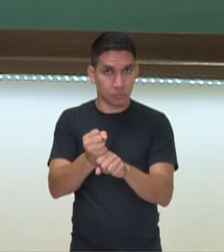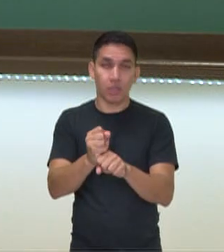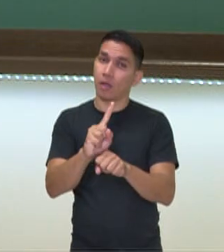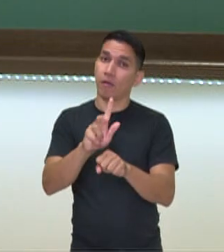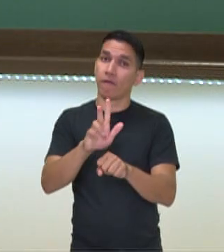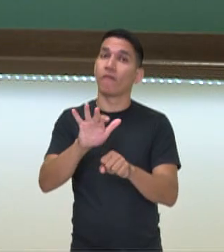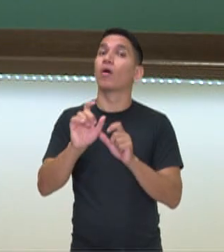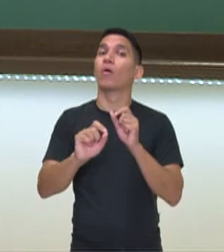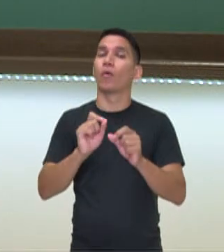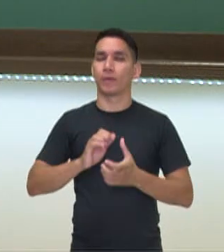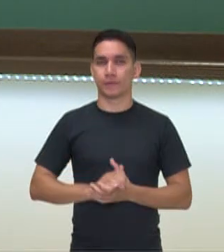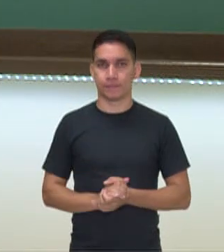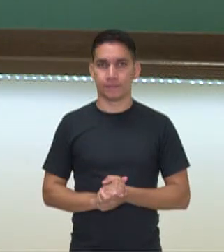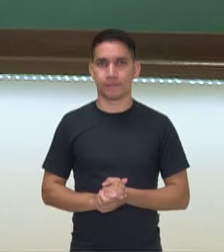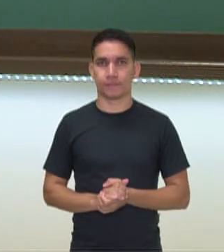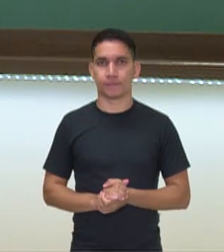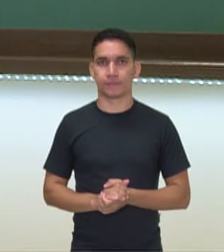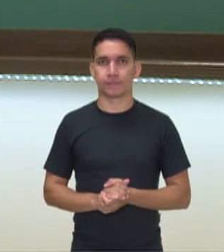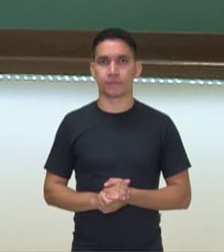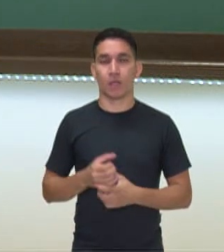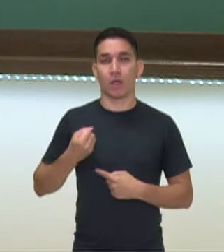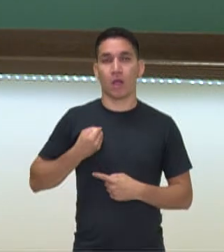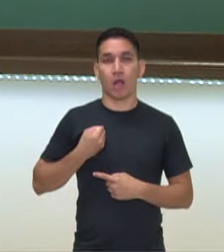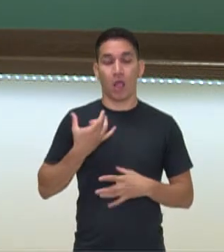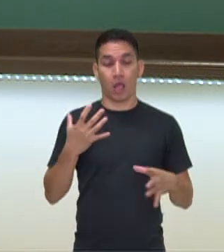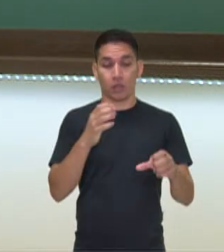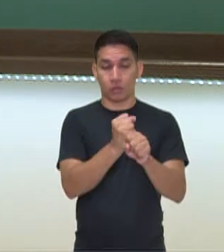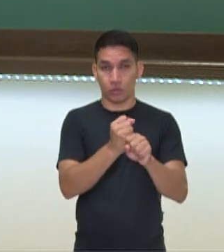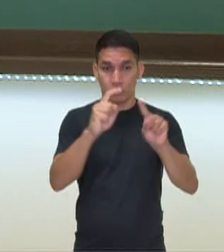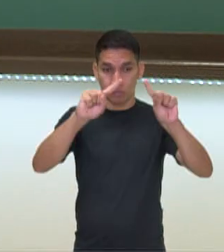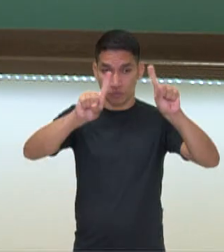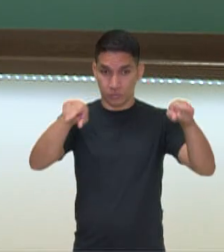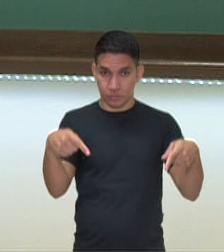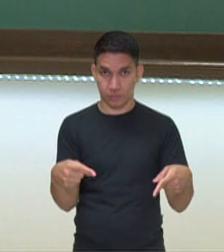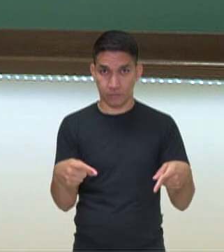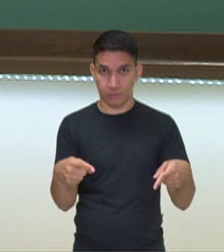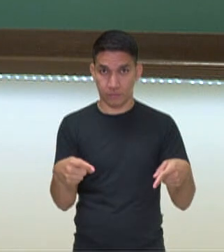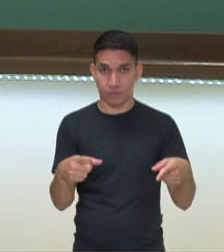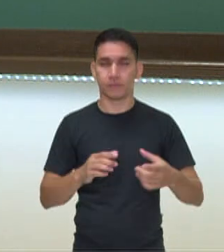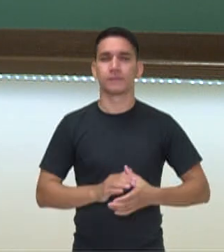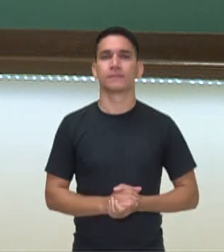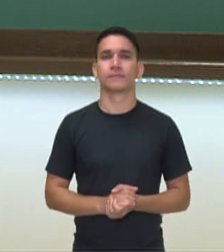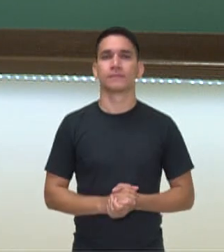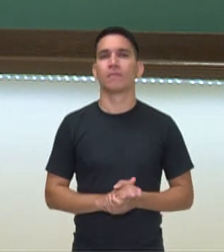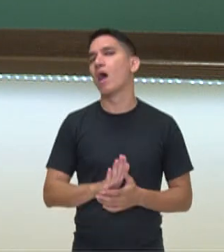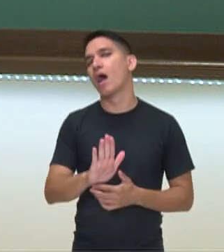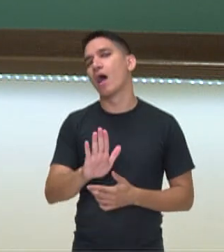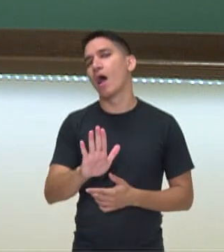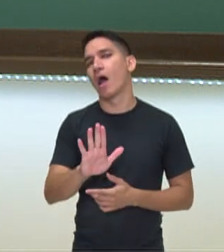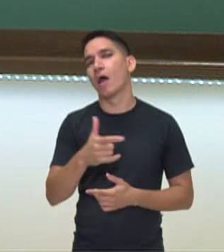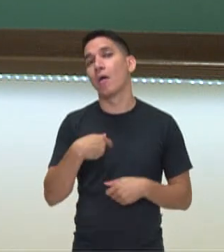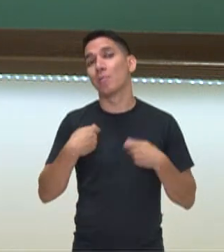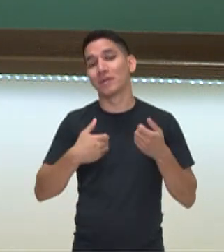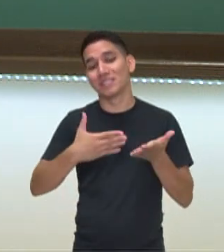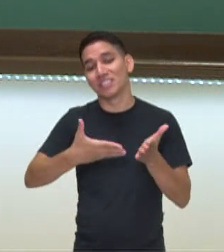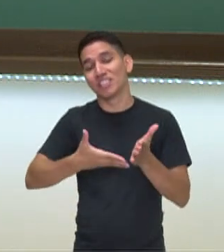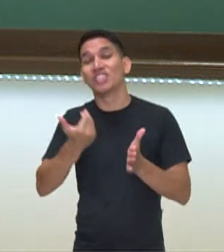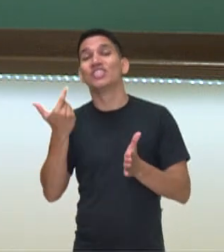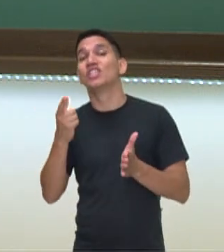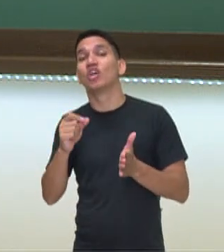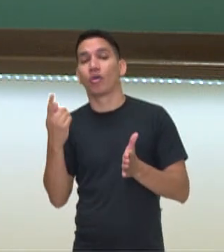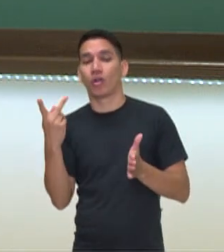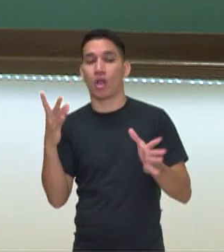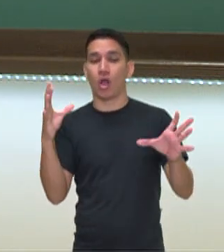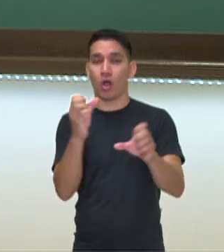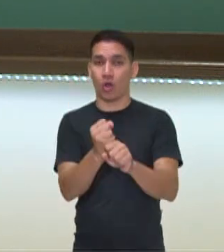eu vou fazer o quê? Vou pôr essa soma entre parênteses. Mas eu tenho que tirar esta soma